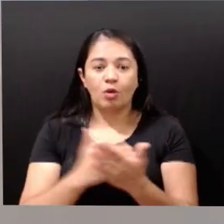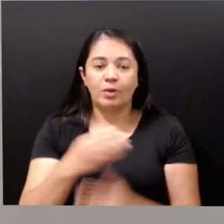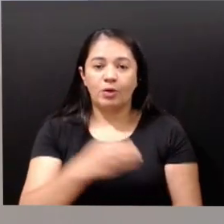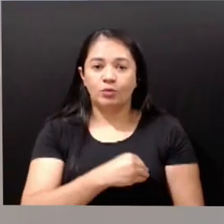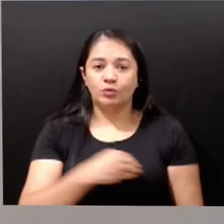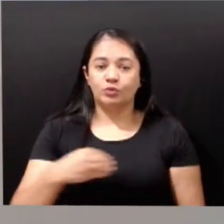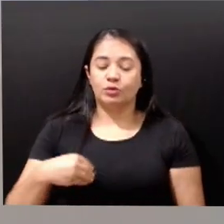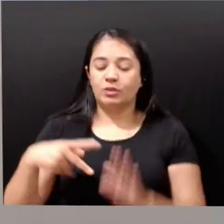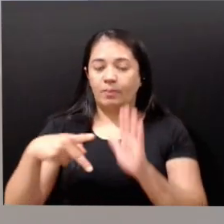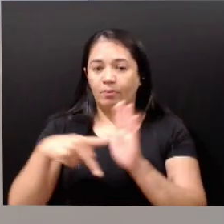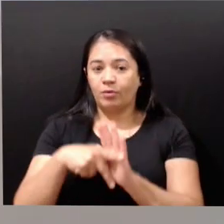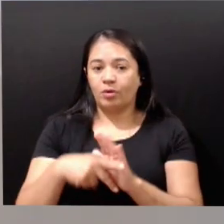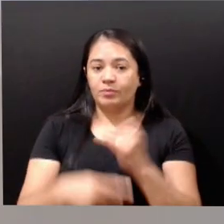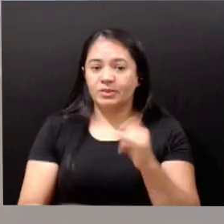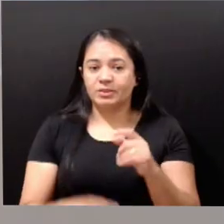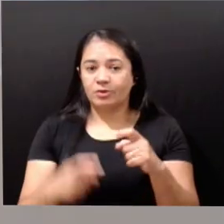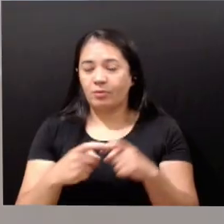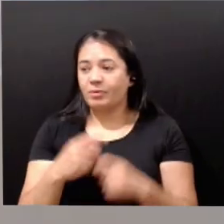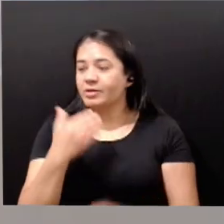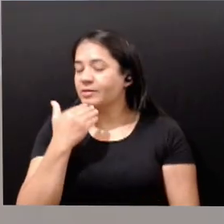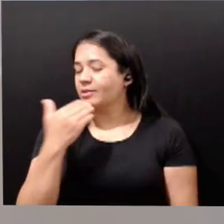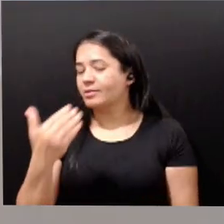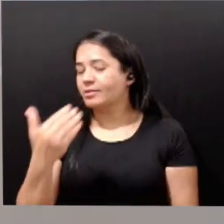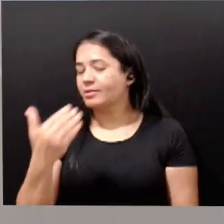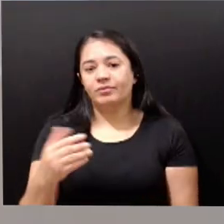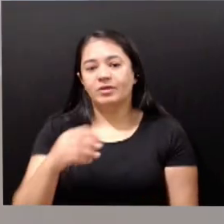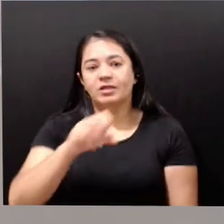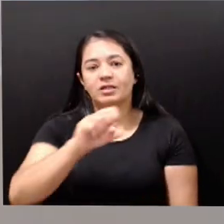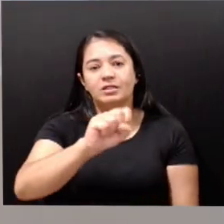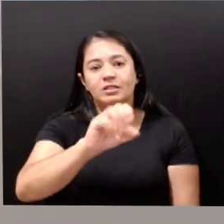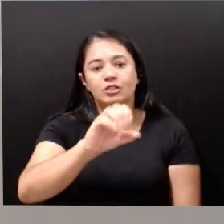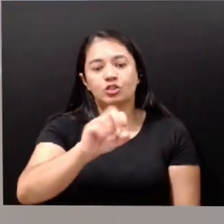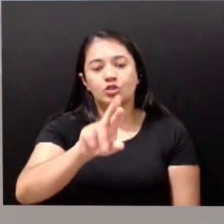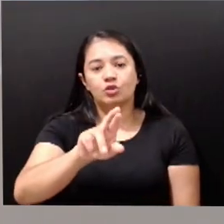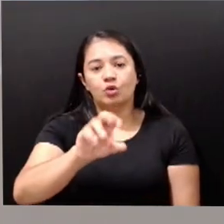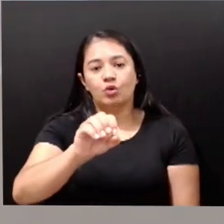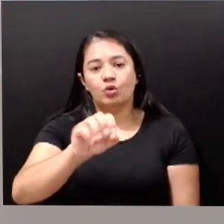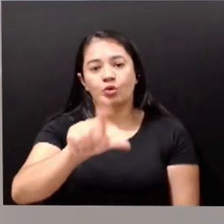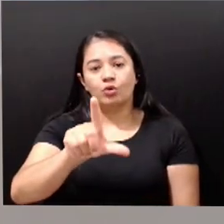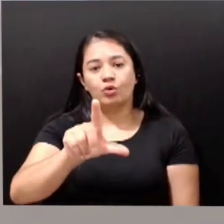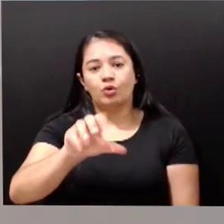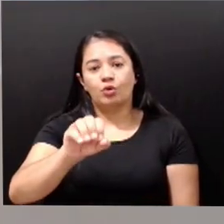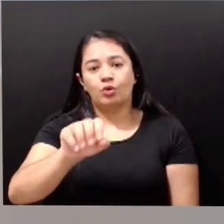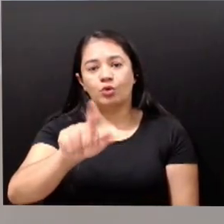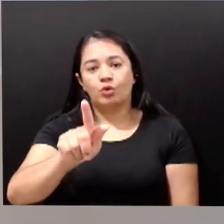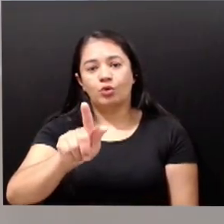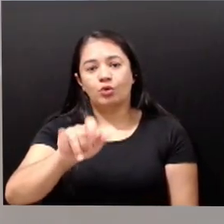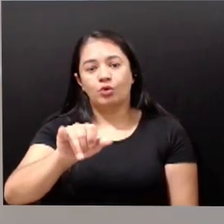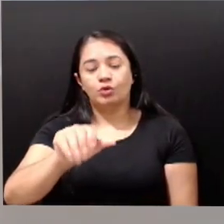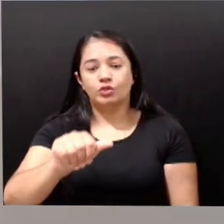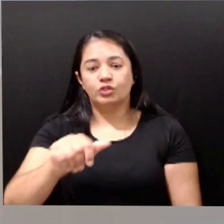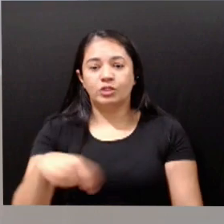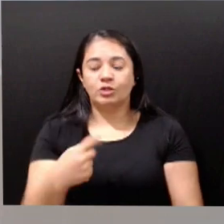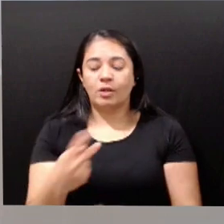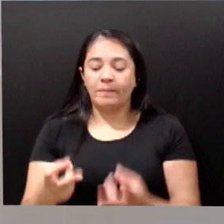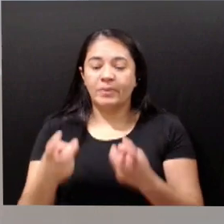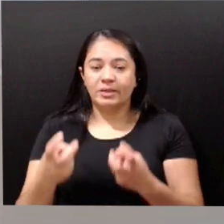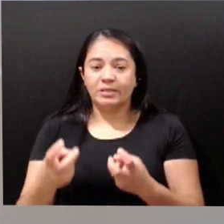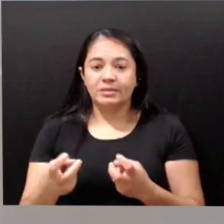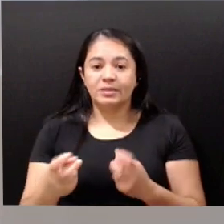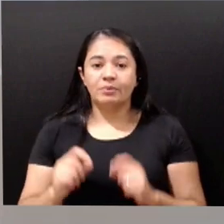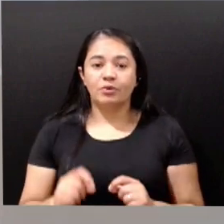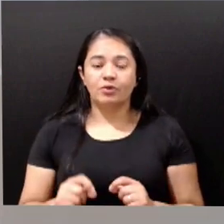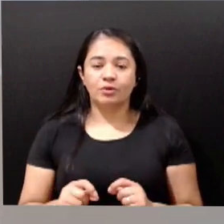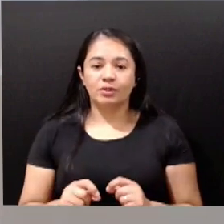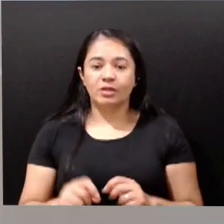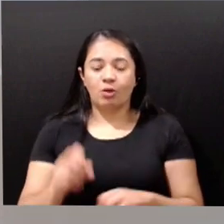um exame específico. Se o médico não pede, o exame chama-se sorologia. O que a gente detecta é a presença de anticorpos, ou seja,